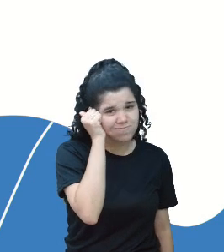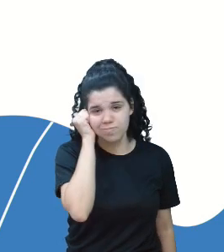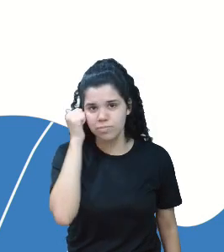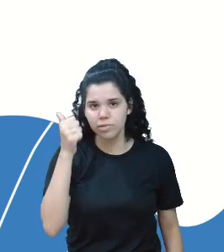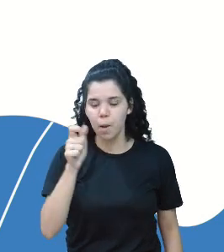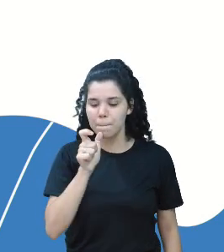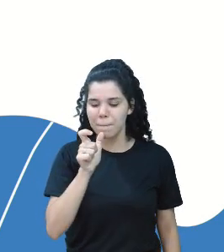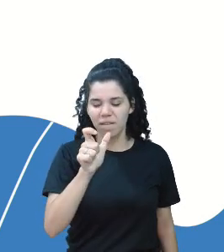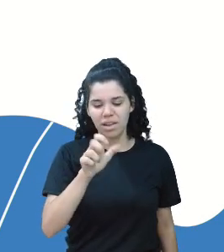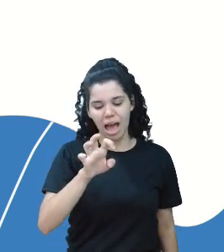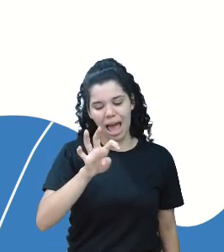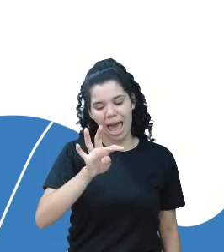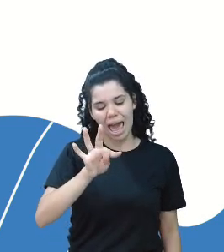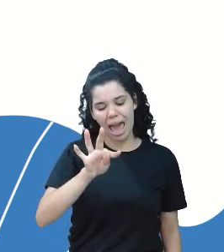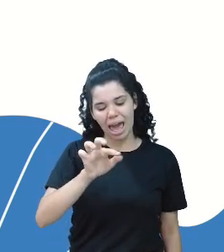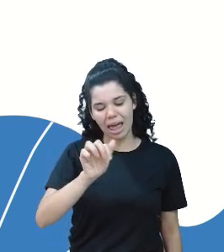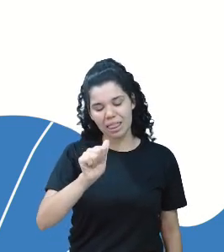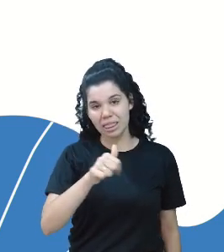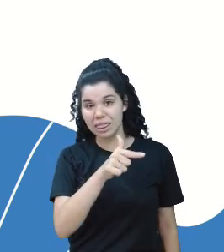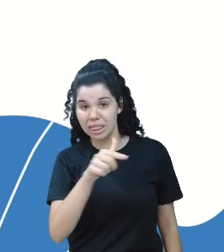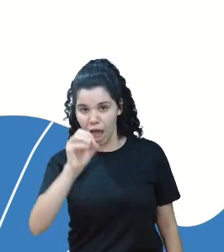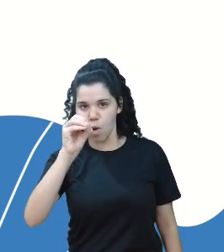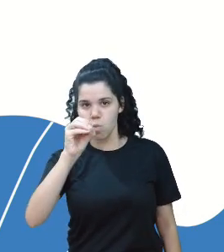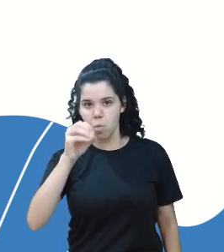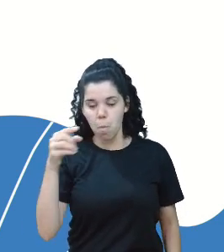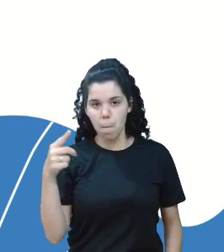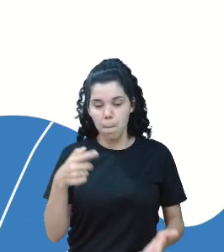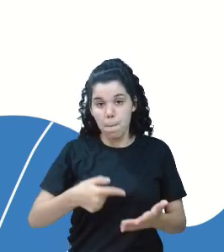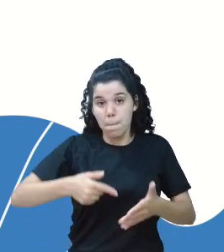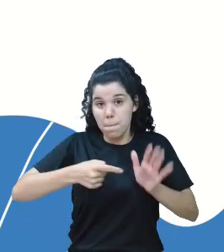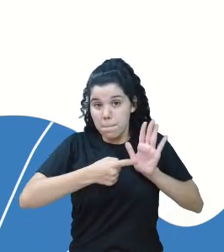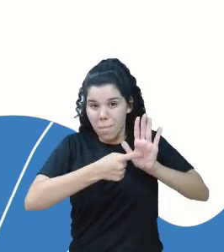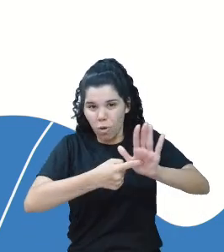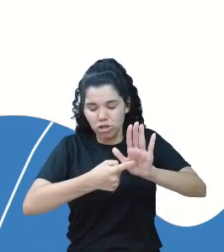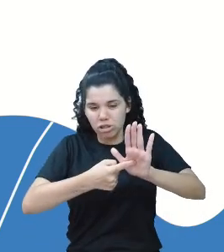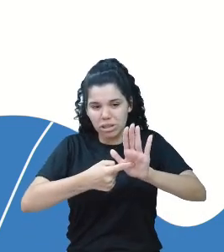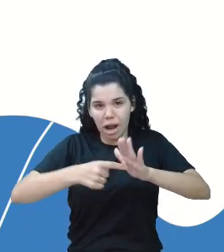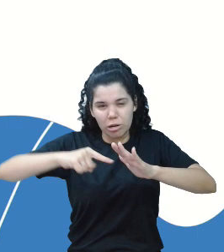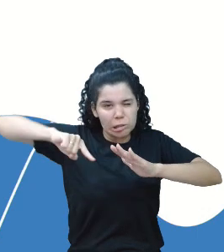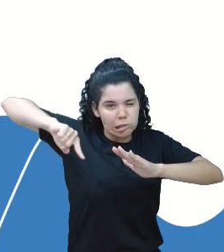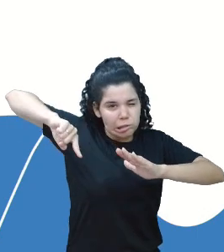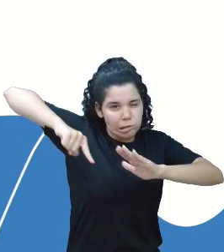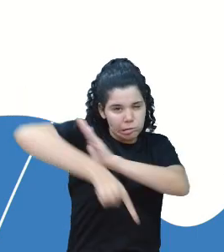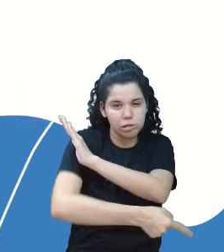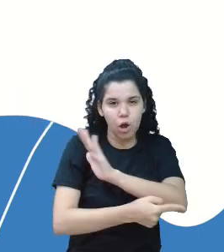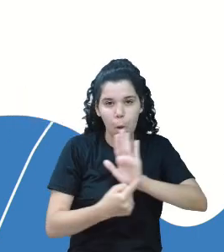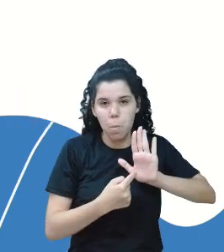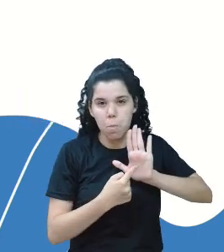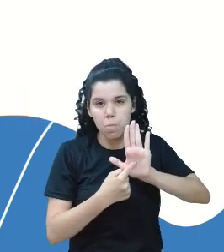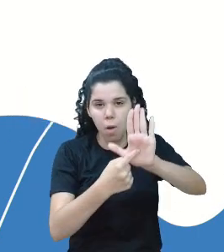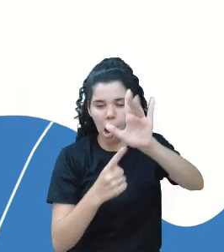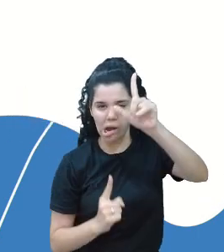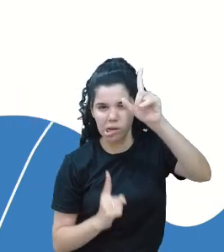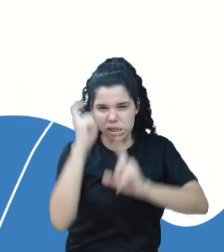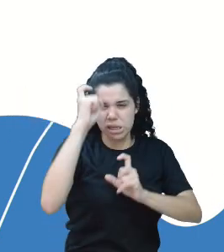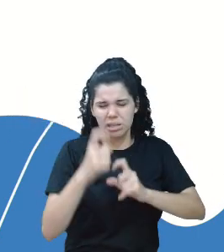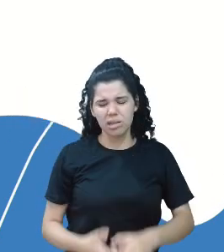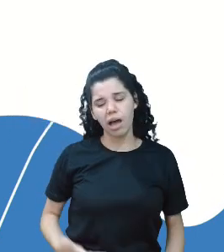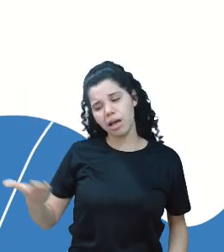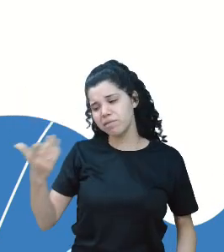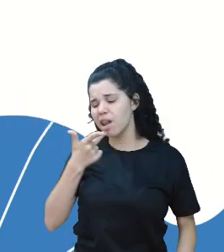essa palavra tão é que traz a intensidade do que ela quis dizer. Uma coisa é você dizer: eu